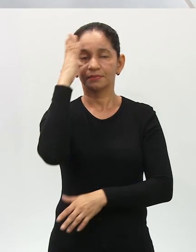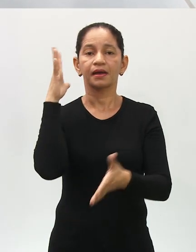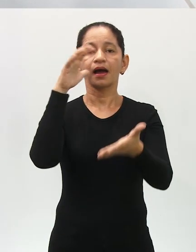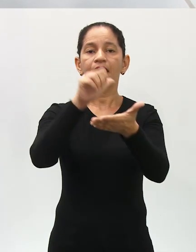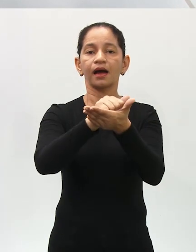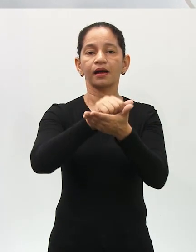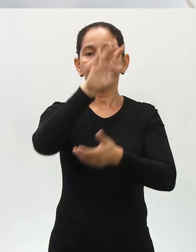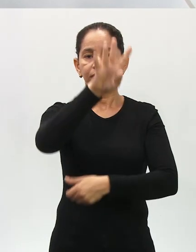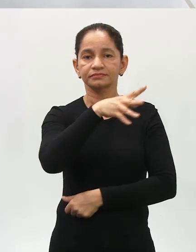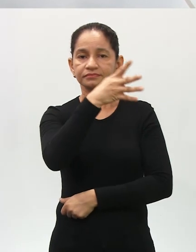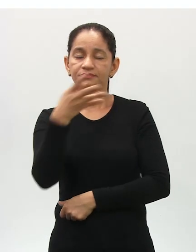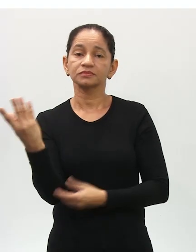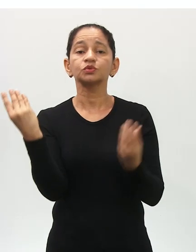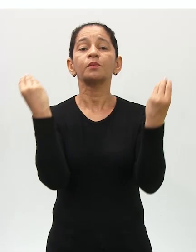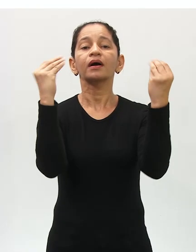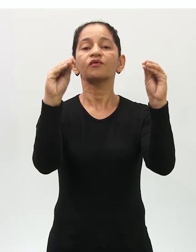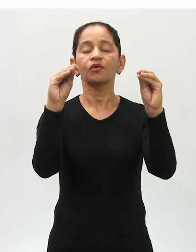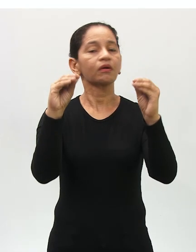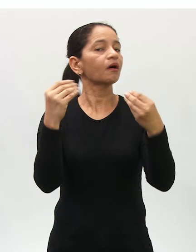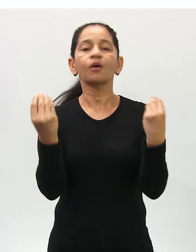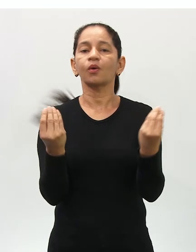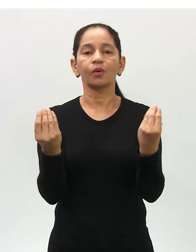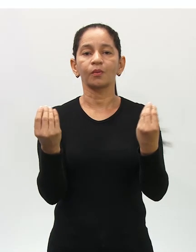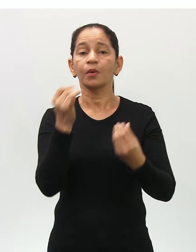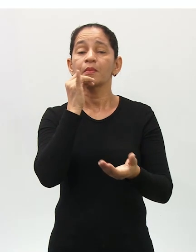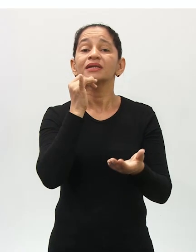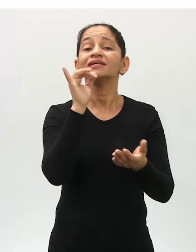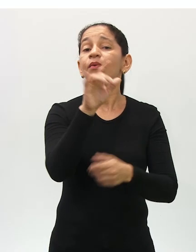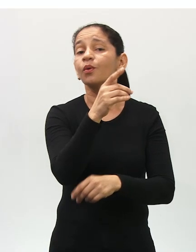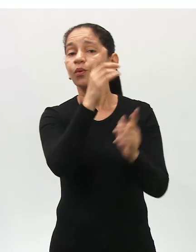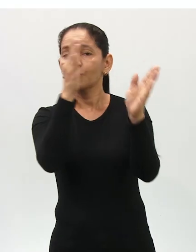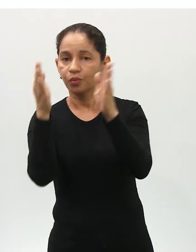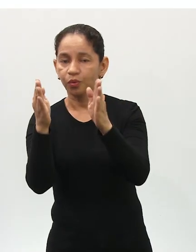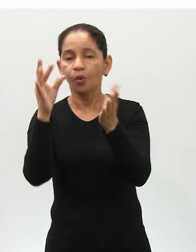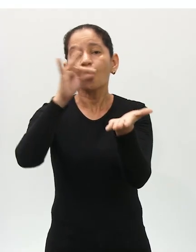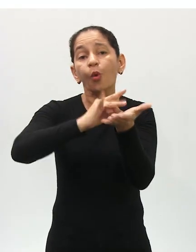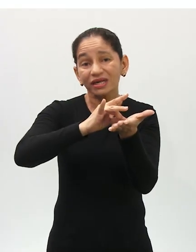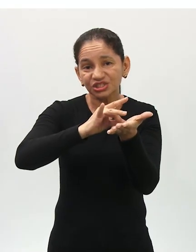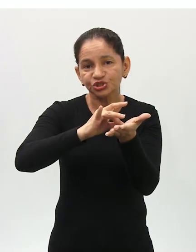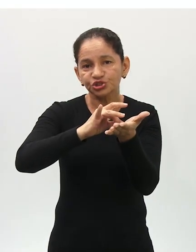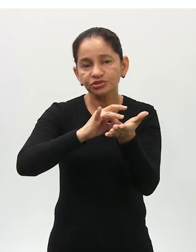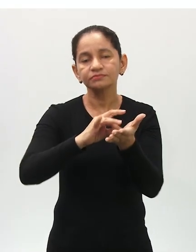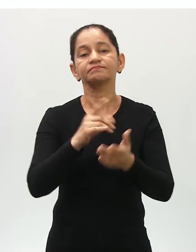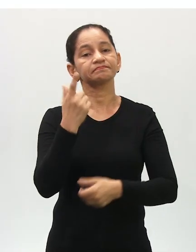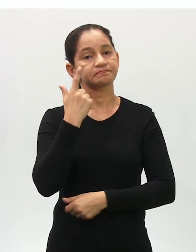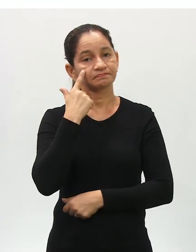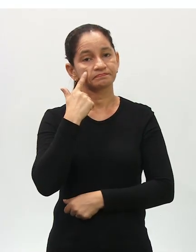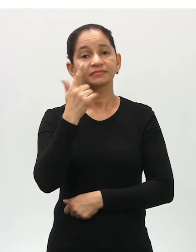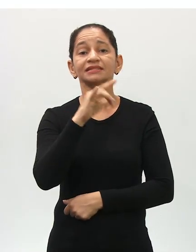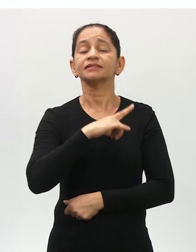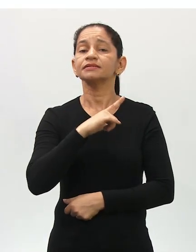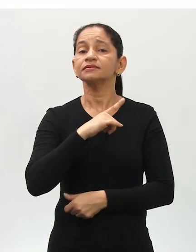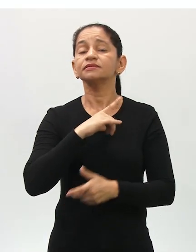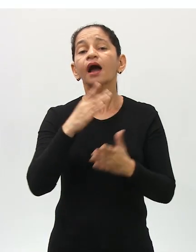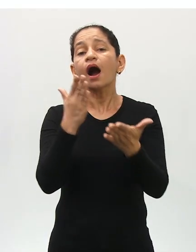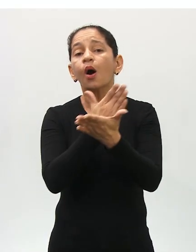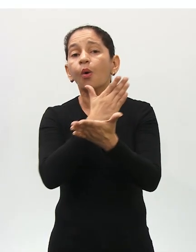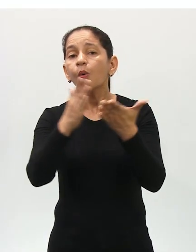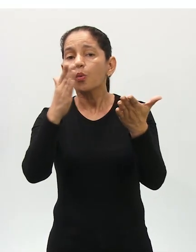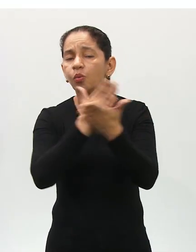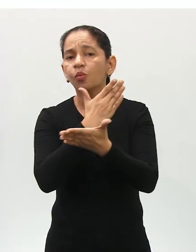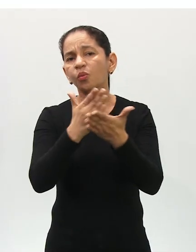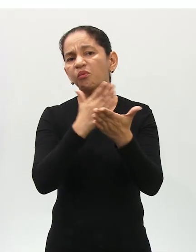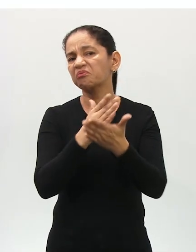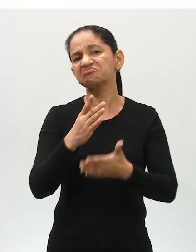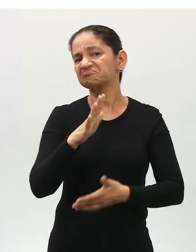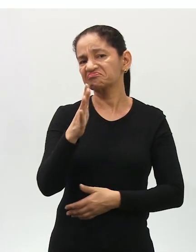dos registros orçamentários. O segundo nível, nós vamos tratar da origem. Quanto à origem, nós vamos ter algumas